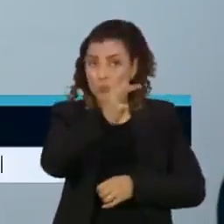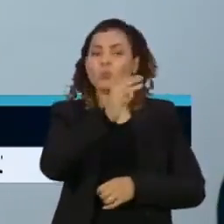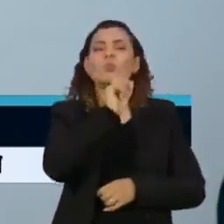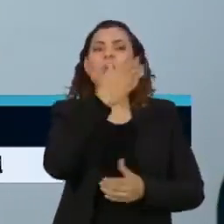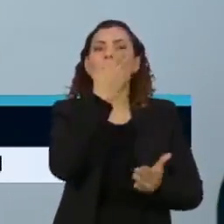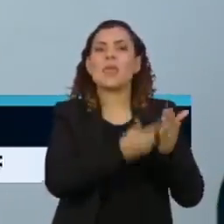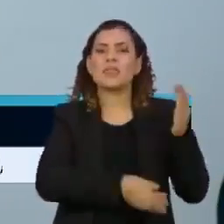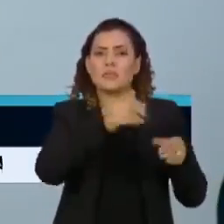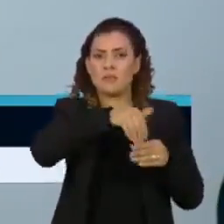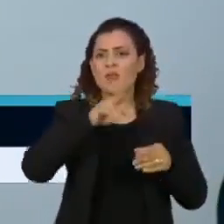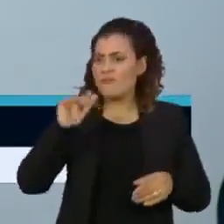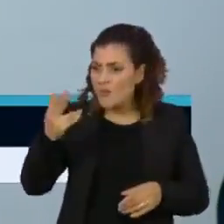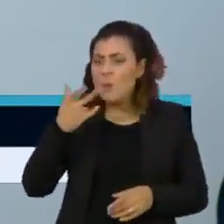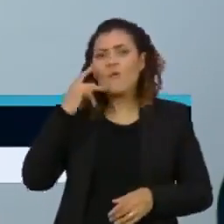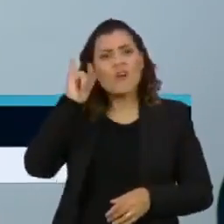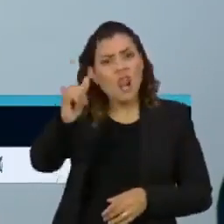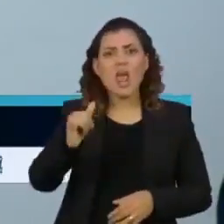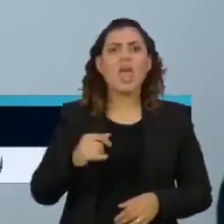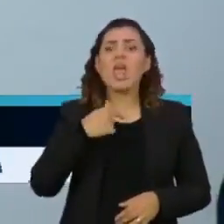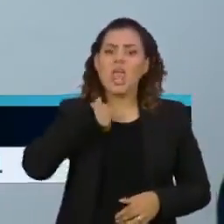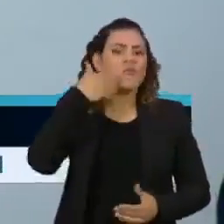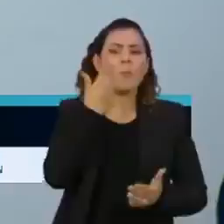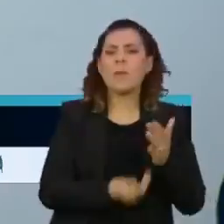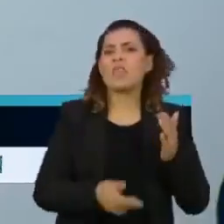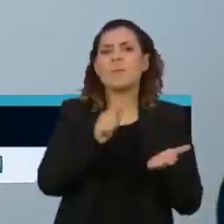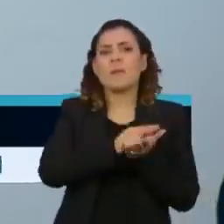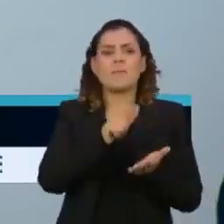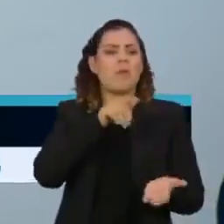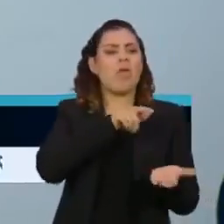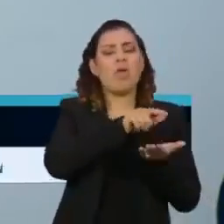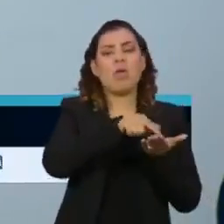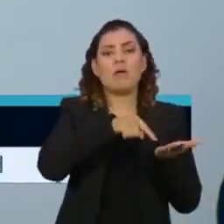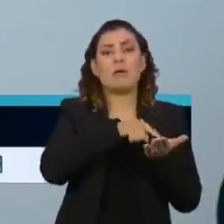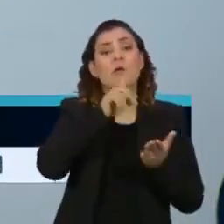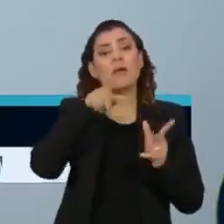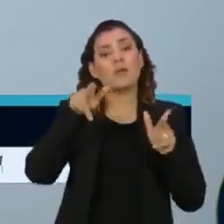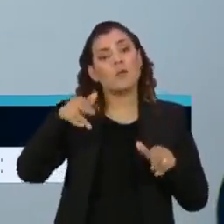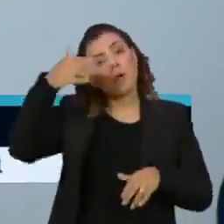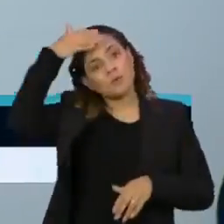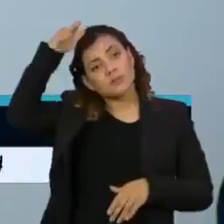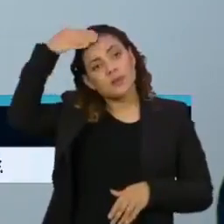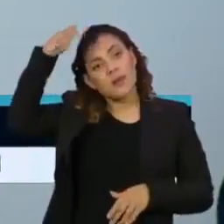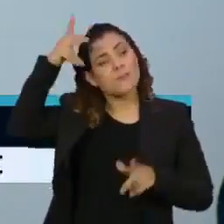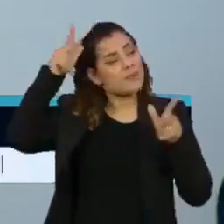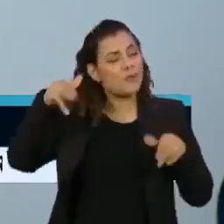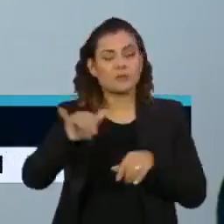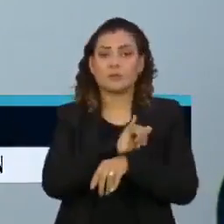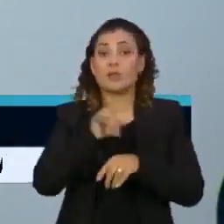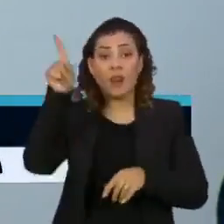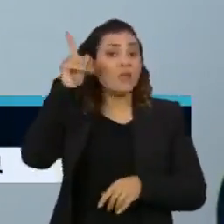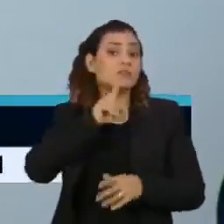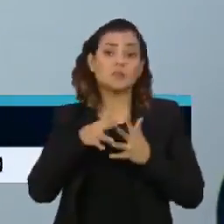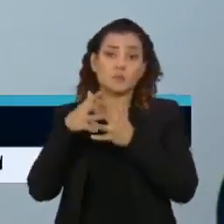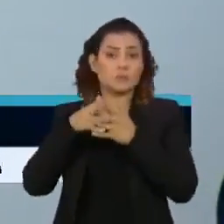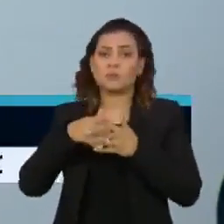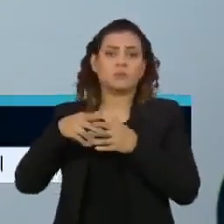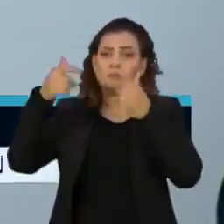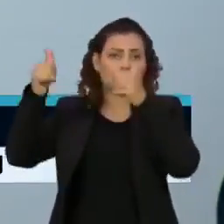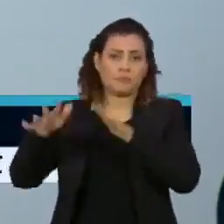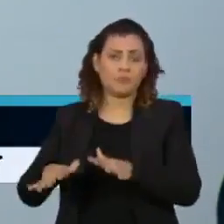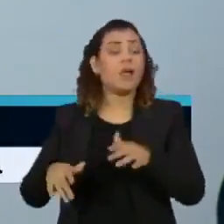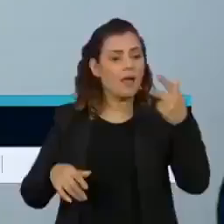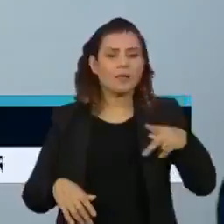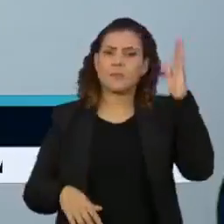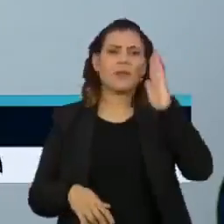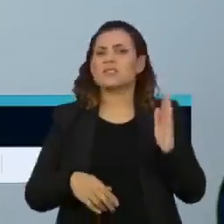que o voto não podia ser assim porque assim eu vou perder é a mesma estratégia do trampo que não deu certo nos Estados Unidos e não